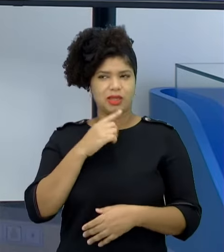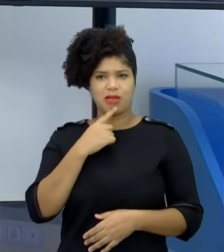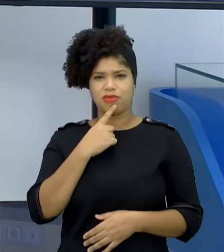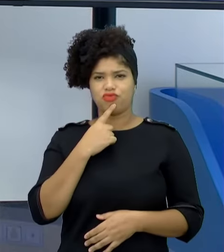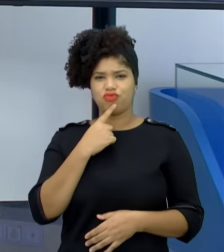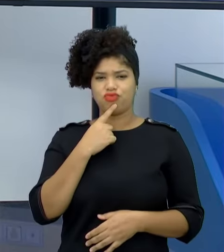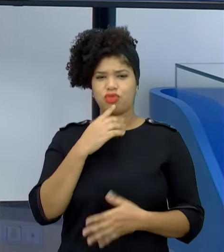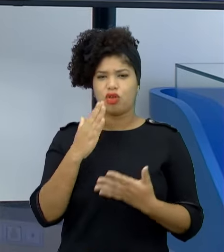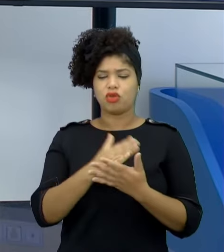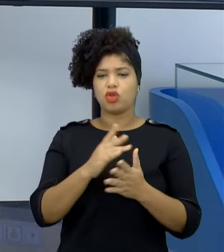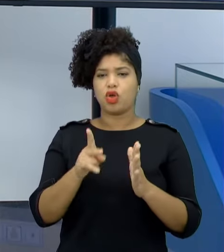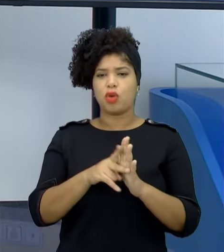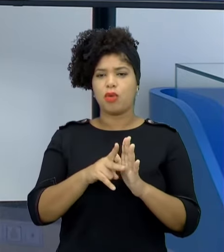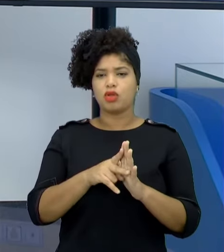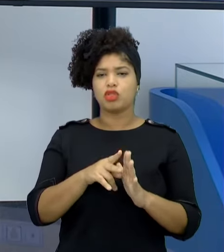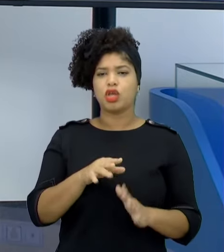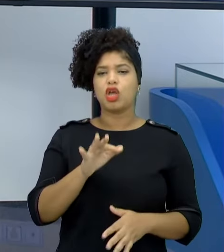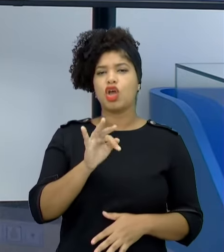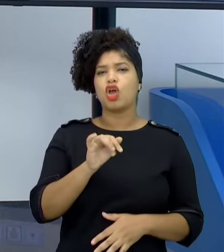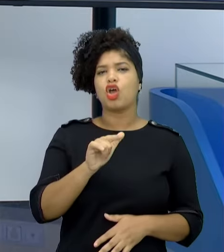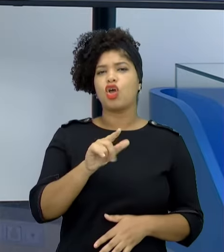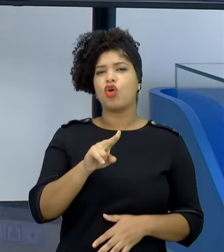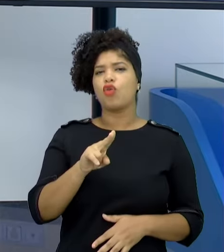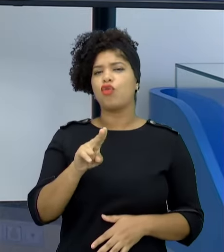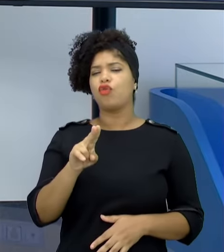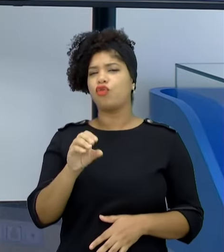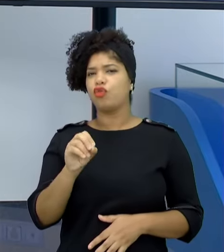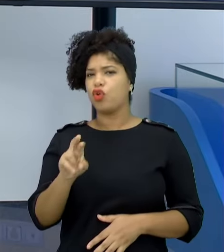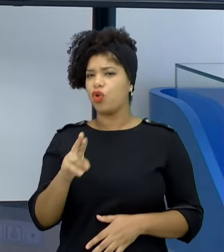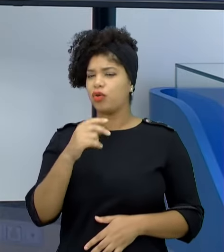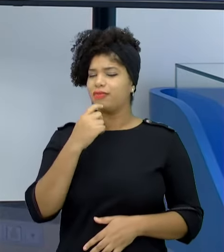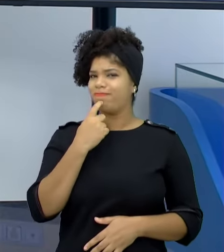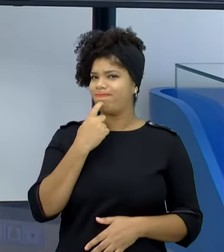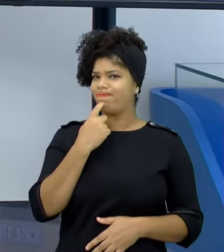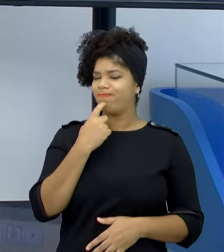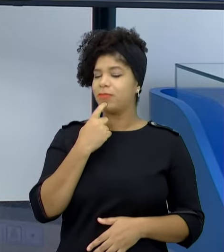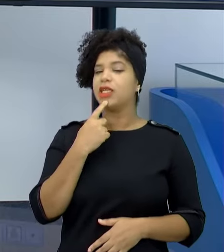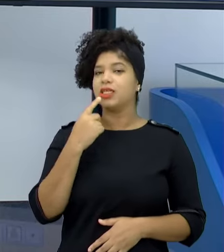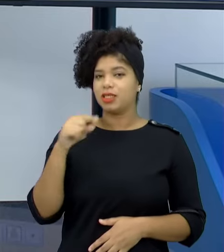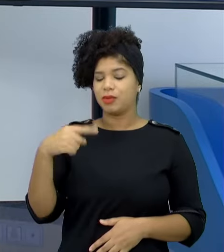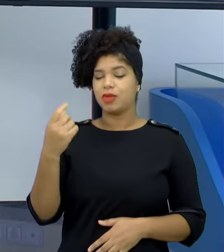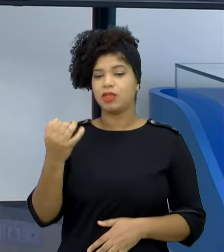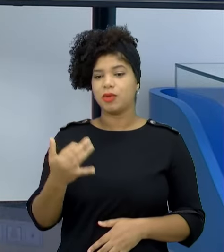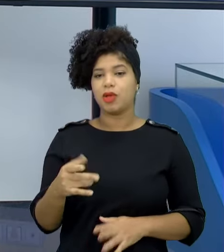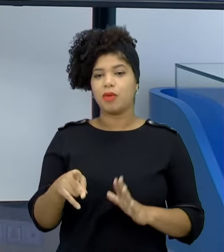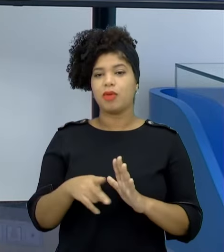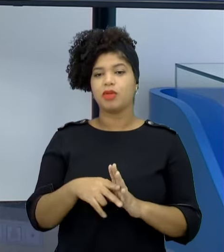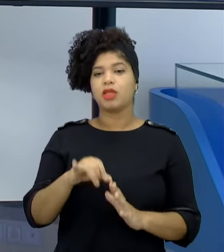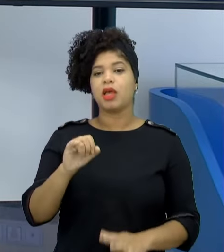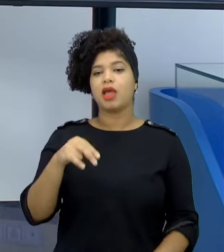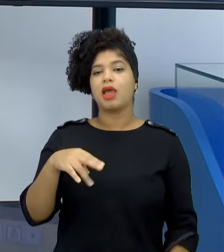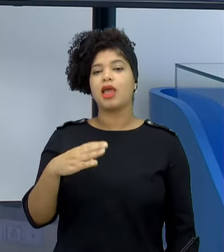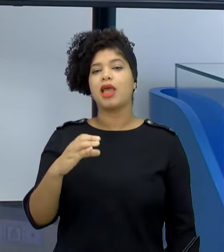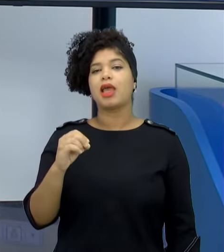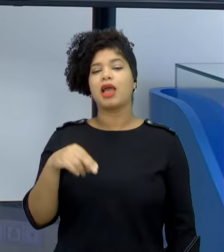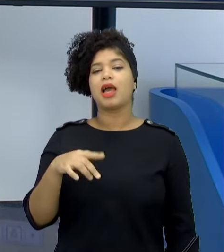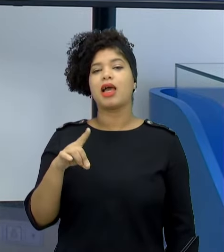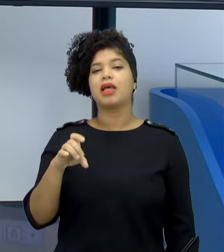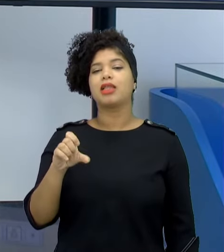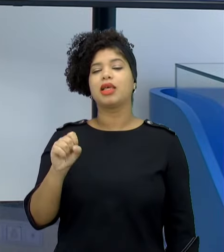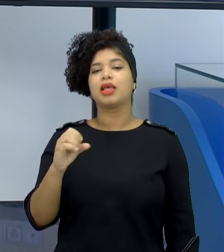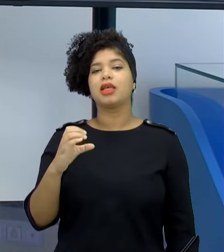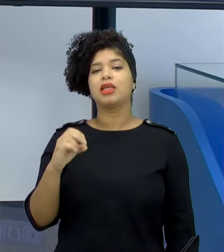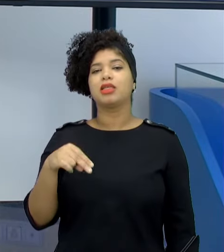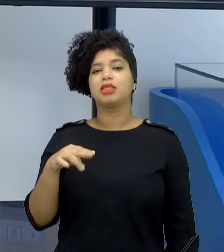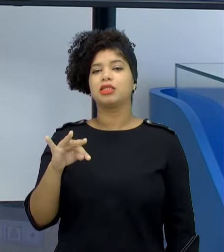gás fluorescente compacta. Preciso talvez falar um pouquinho mais sobre lâmpada incandescente. Precisamos